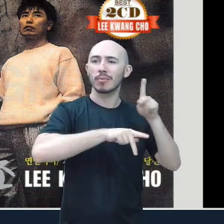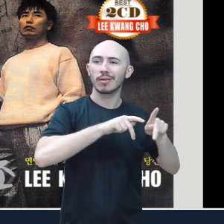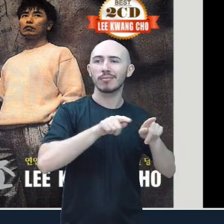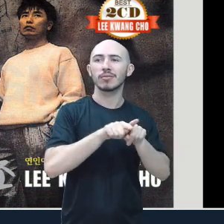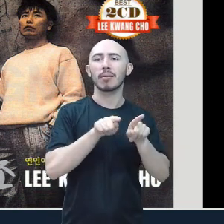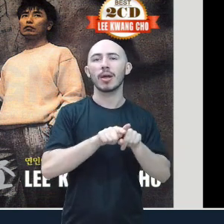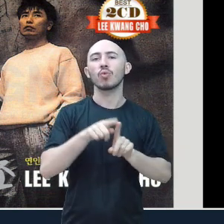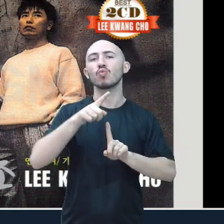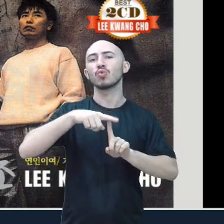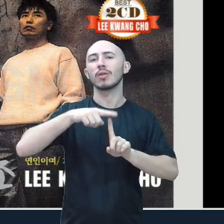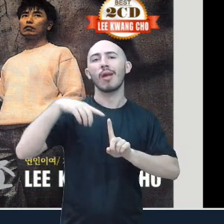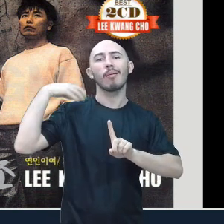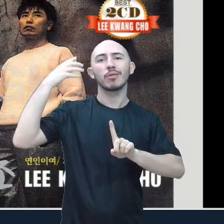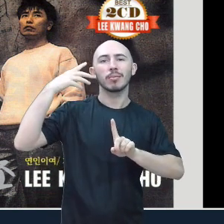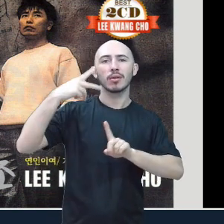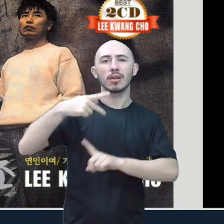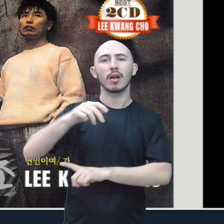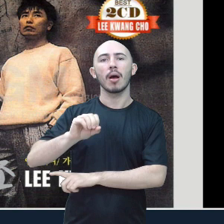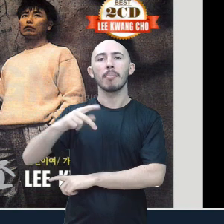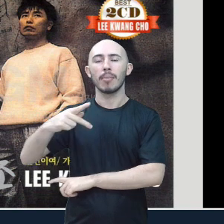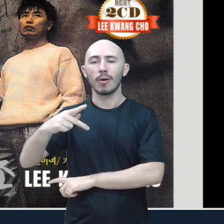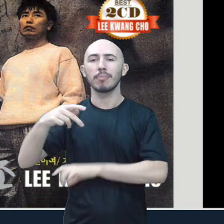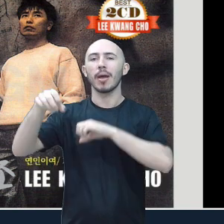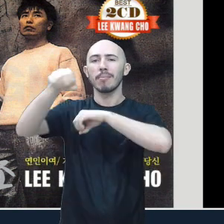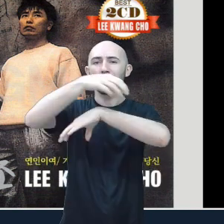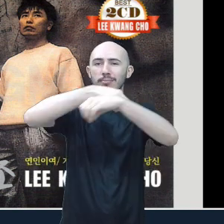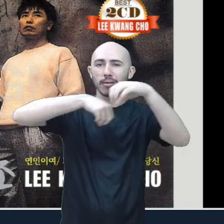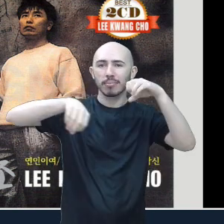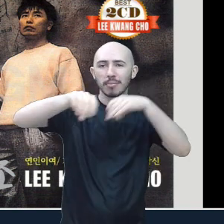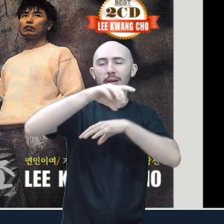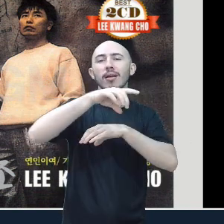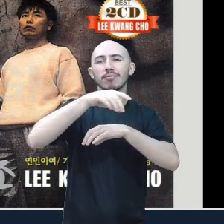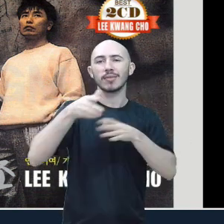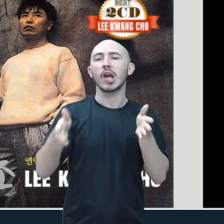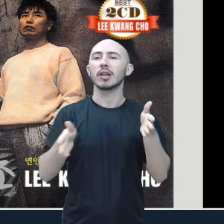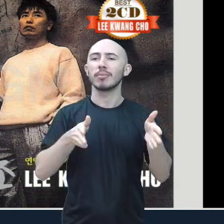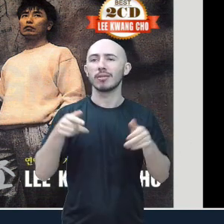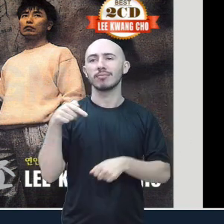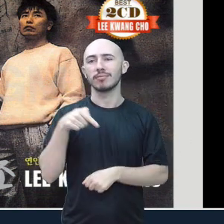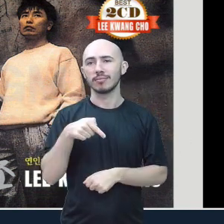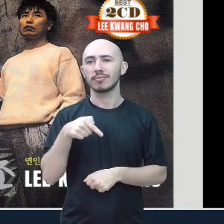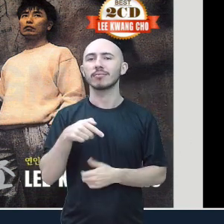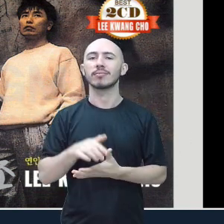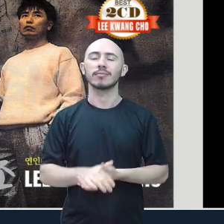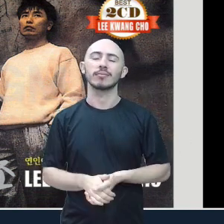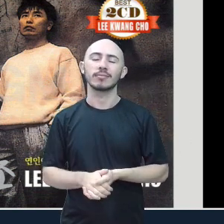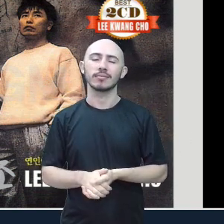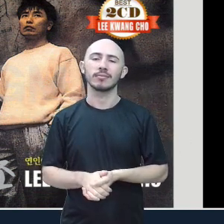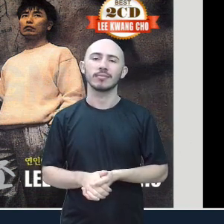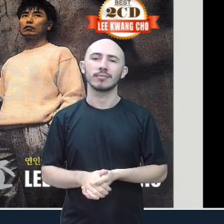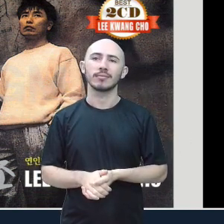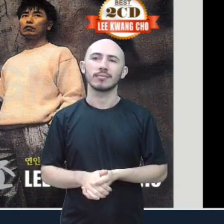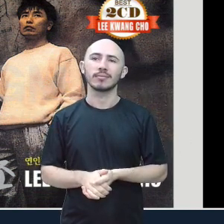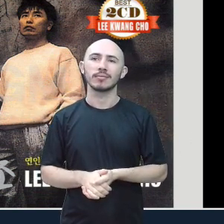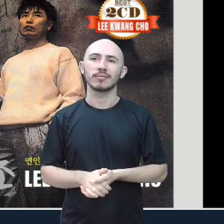pop ballads, né? Que são as baladas pop da década de 80. E aí, esse